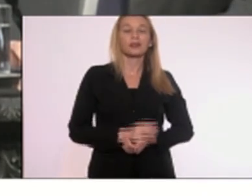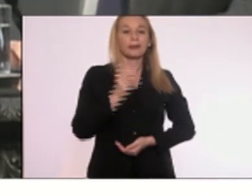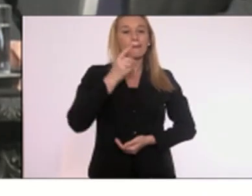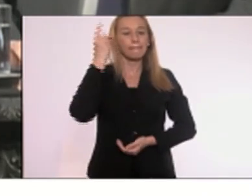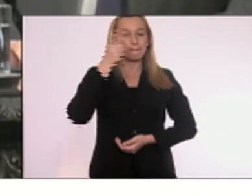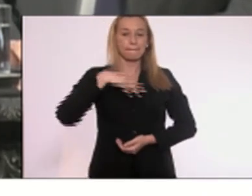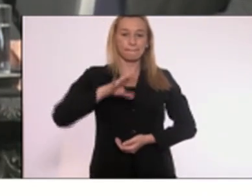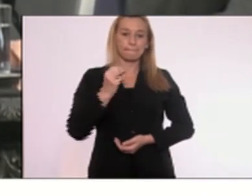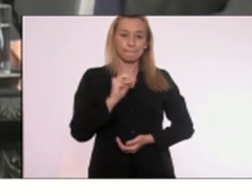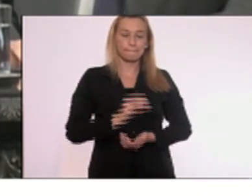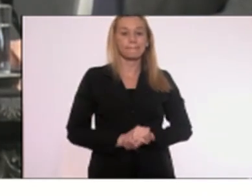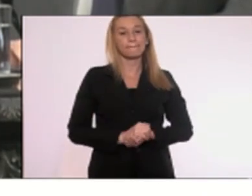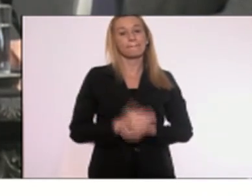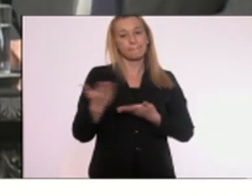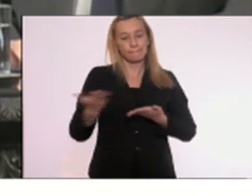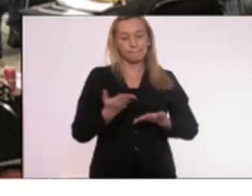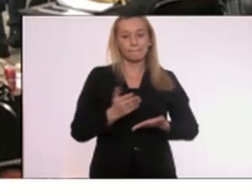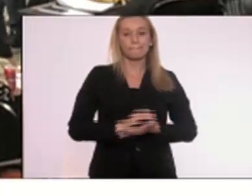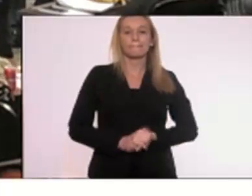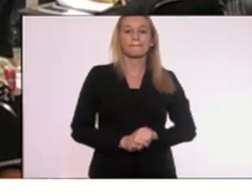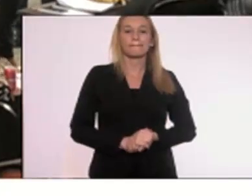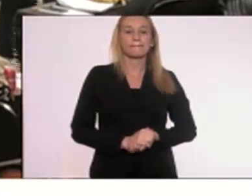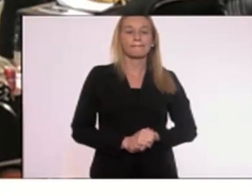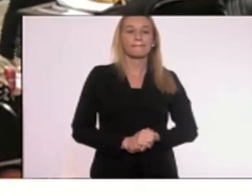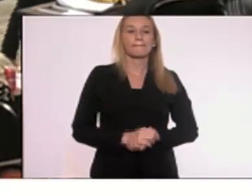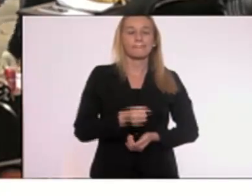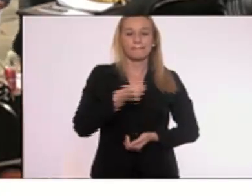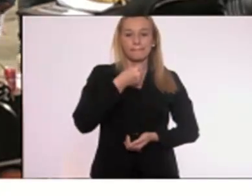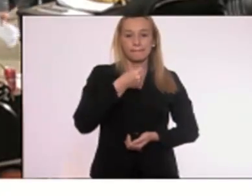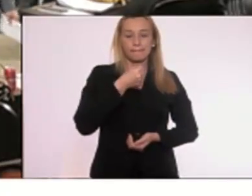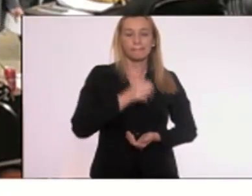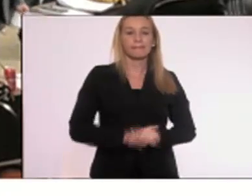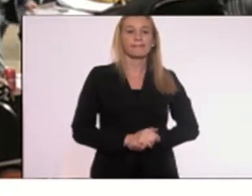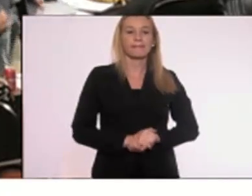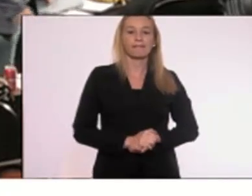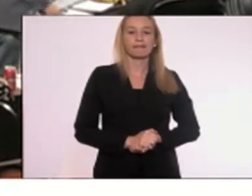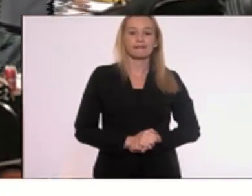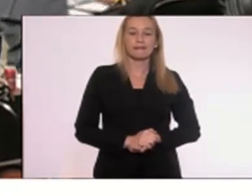Deputado Márcio Pacheco, por gentileza, assessoria, microfone de à parte, vê se não está.